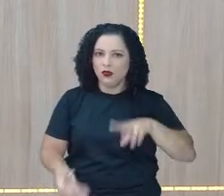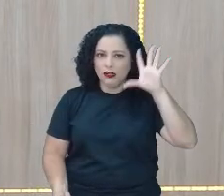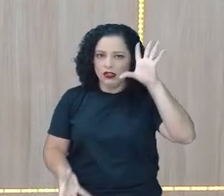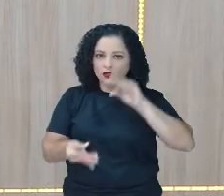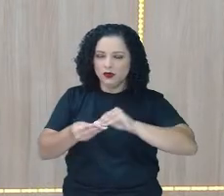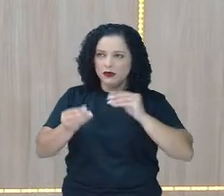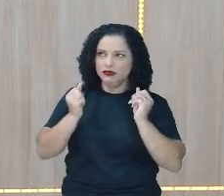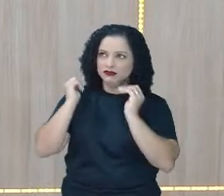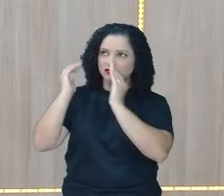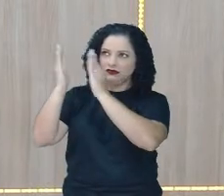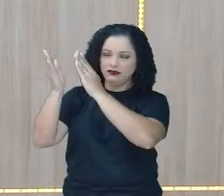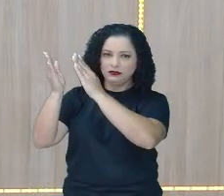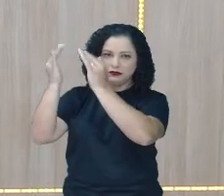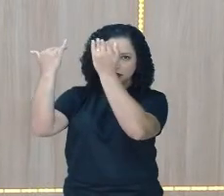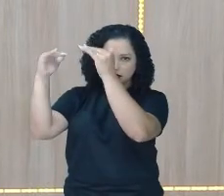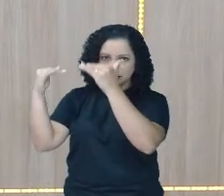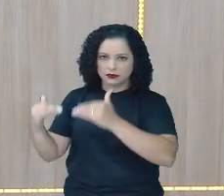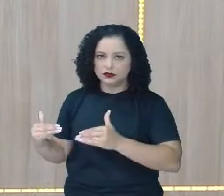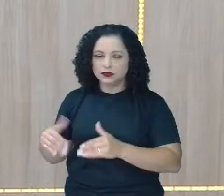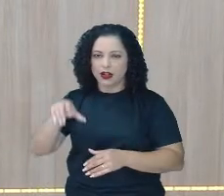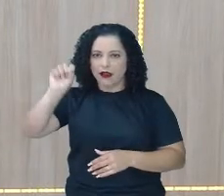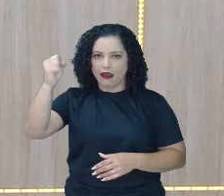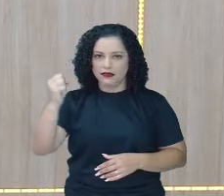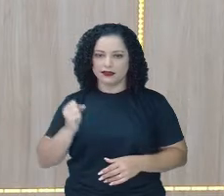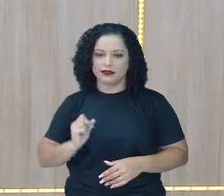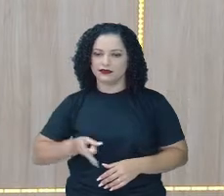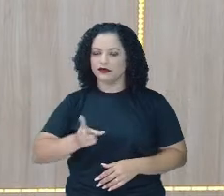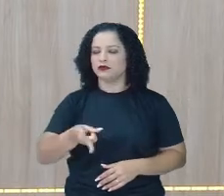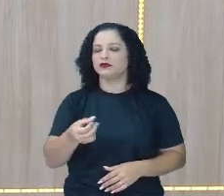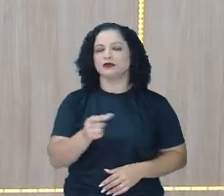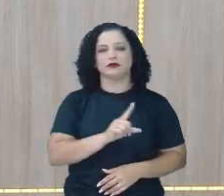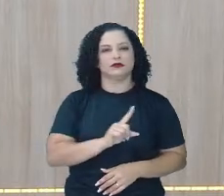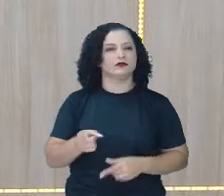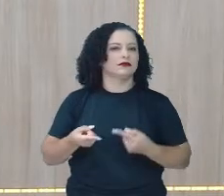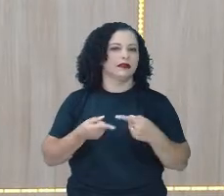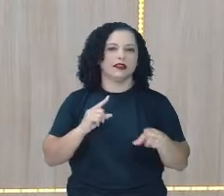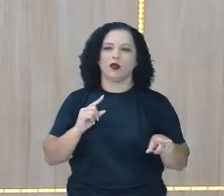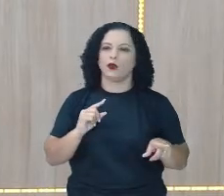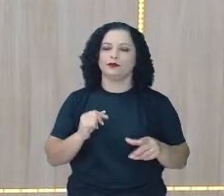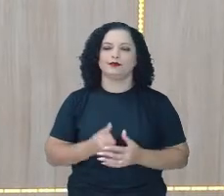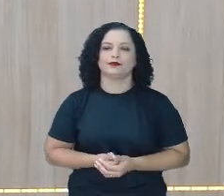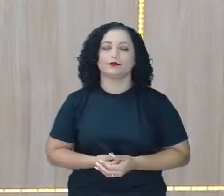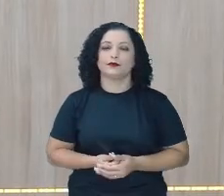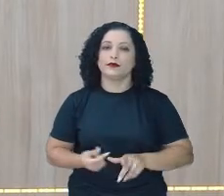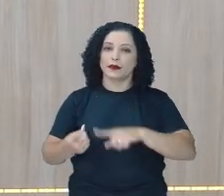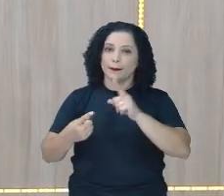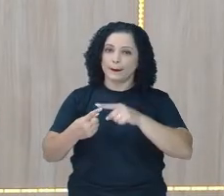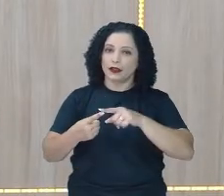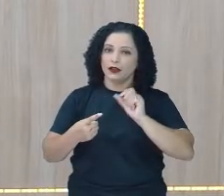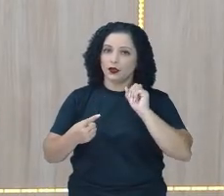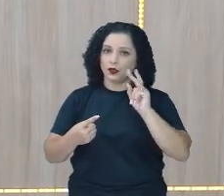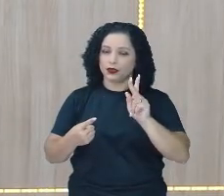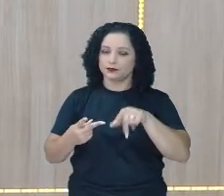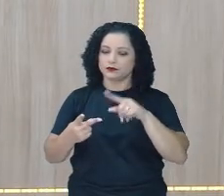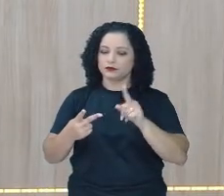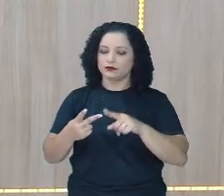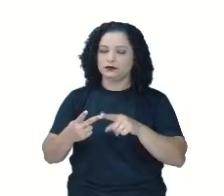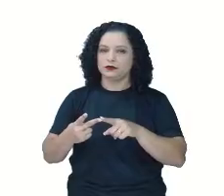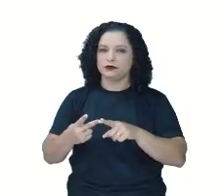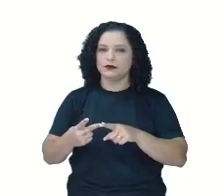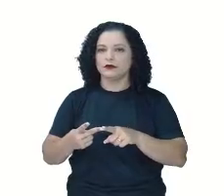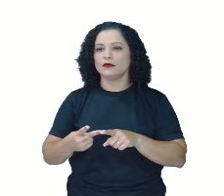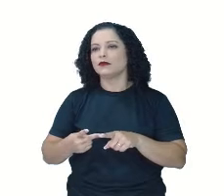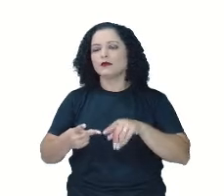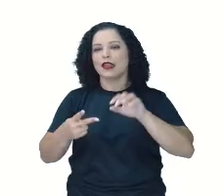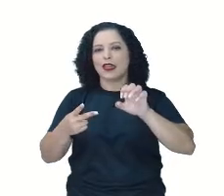isso. E nem que eu possa colocar o S em tudo, tá bom? Então vamos lá, vamos avançar aqui. Primeira regra nós vimos. Segunda regra agora, o